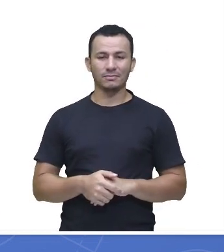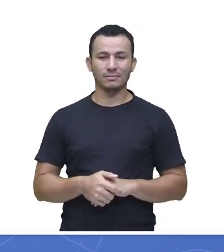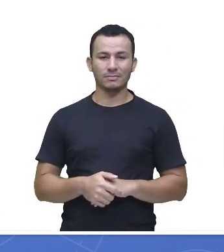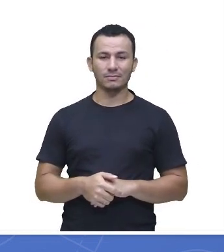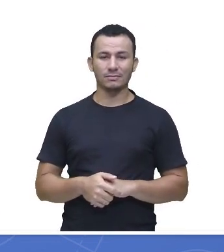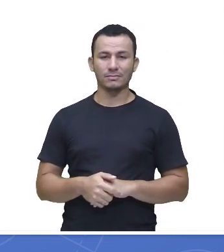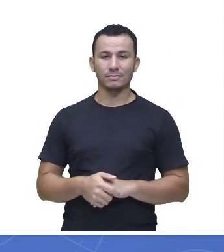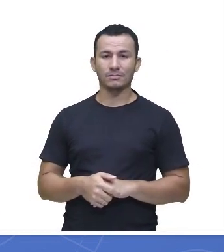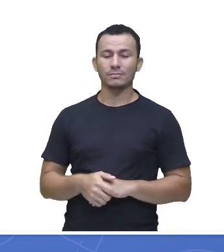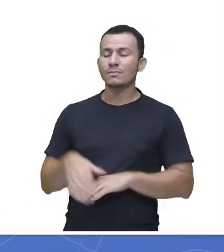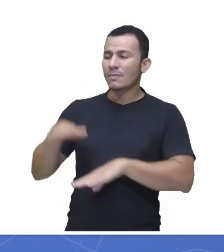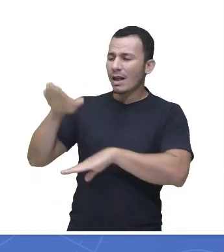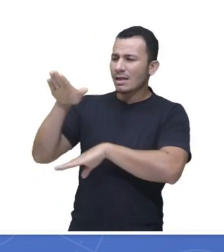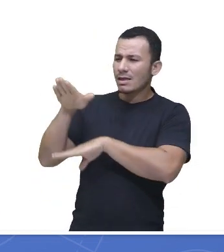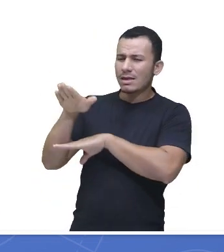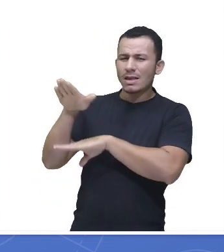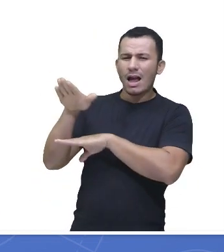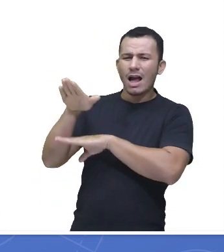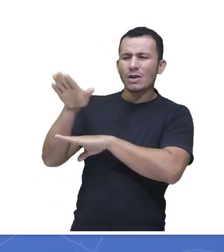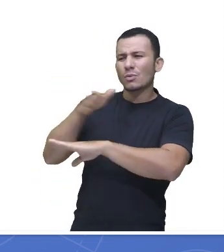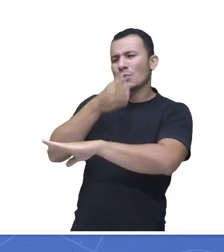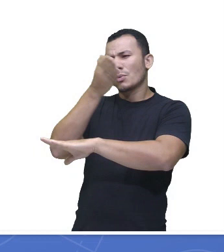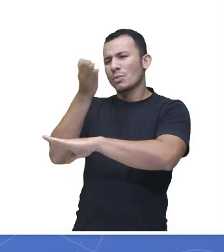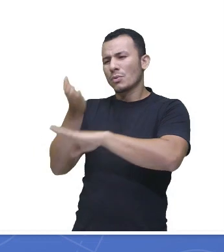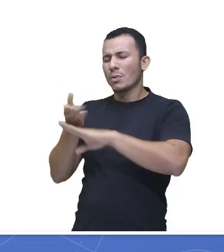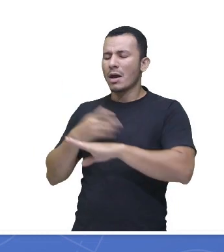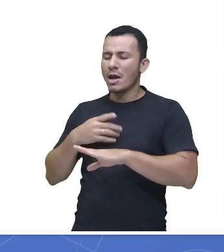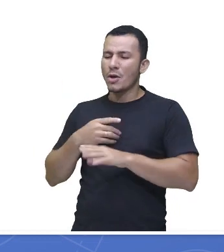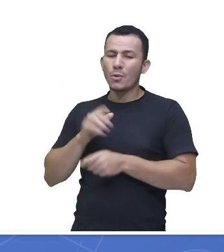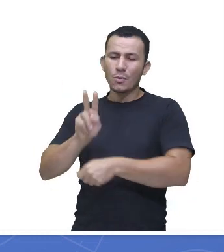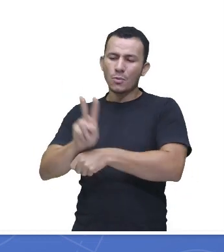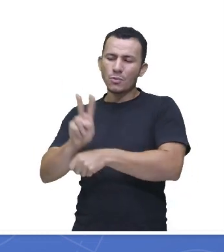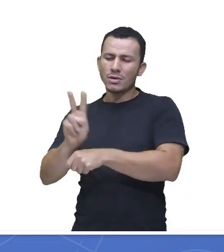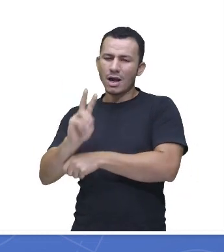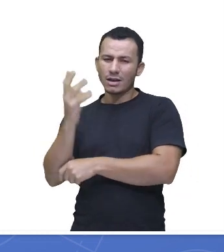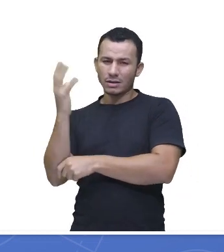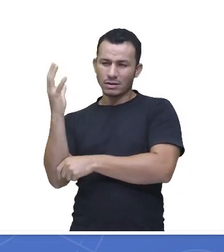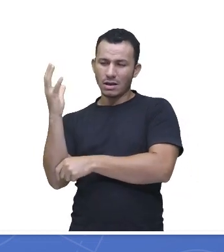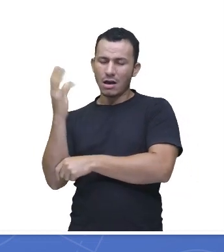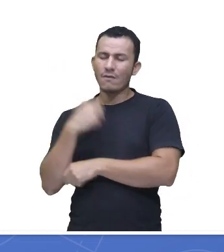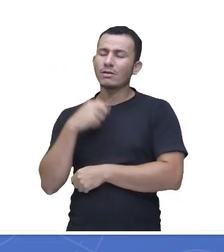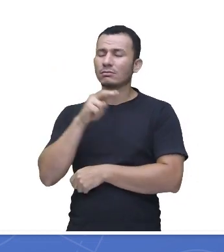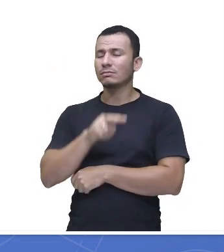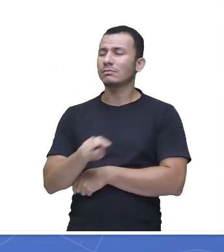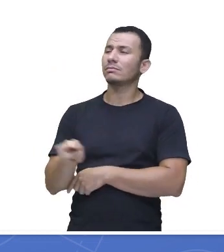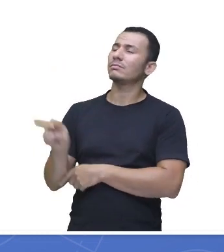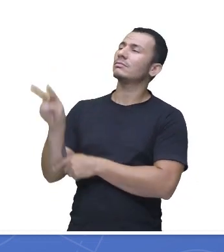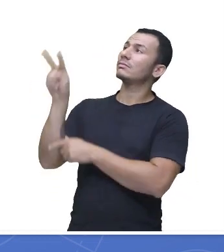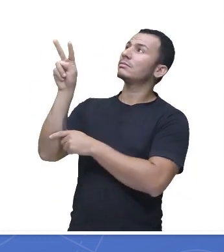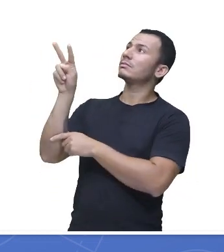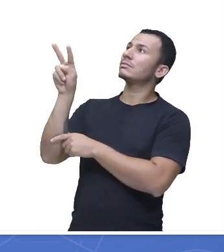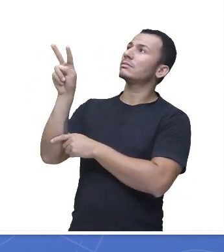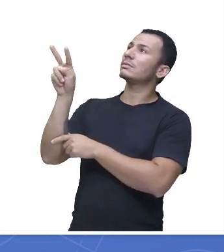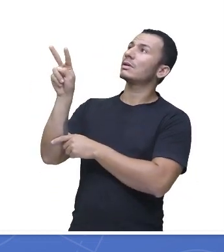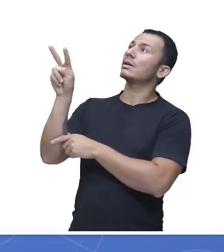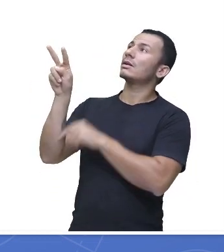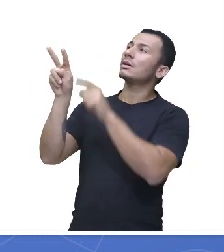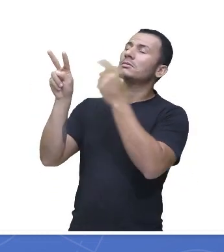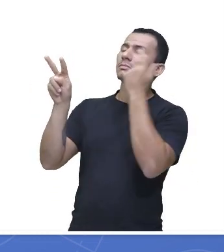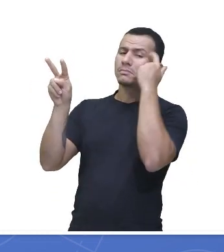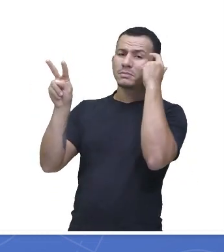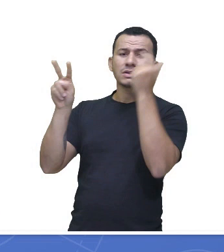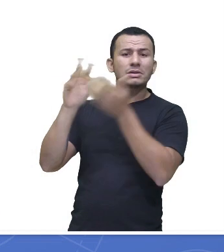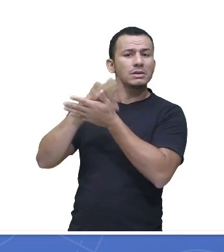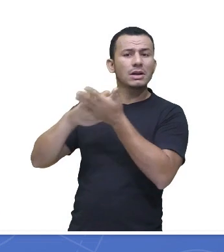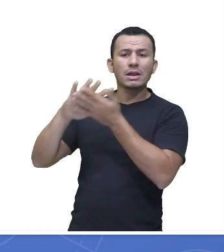Mais uma tarde, quando eu regava a horta, distraído, olhei para cima, na maior inocência. Nem estava pensando no